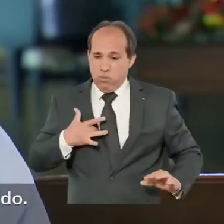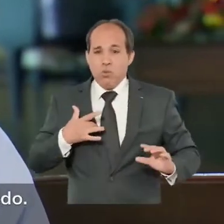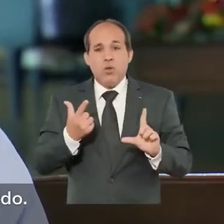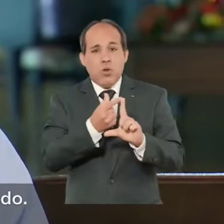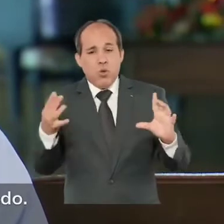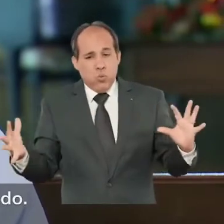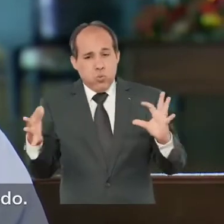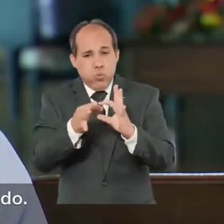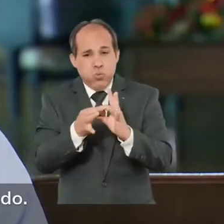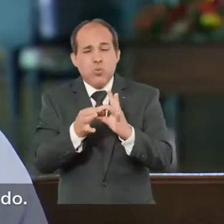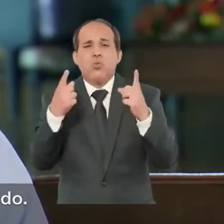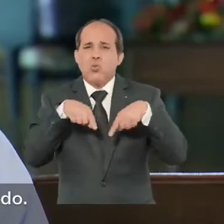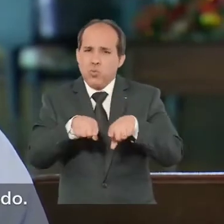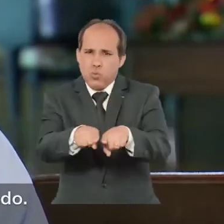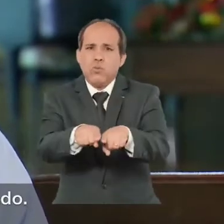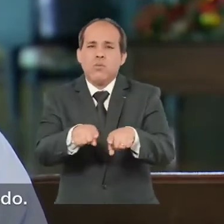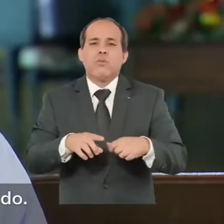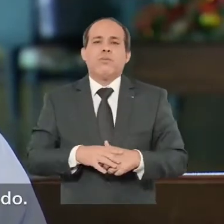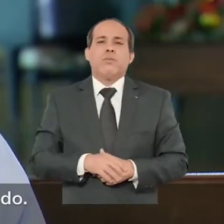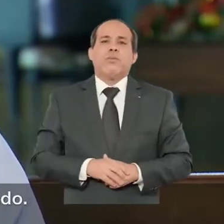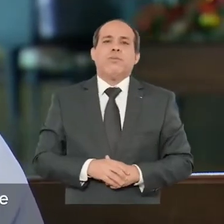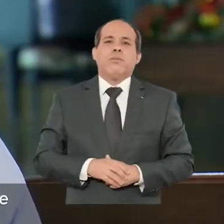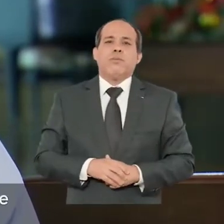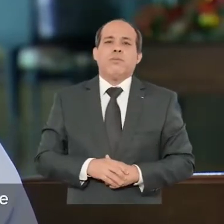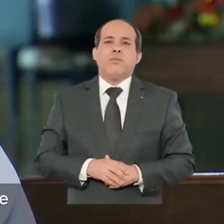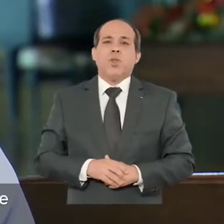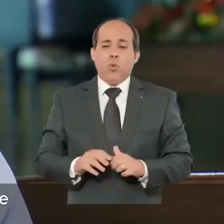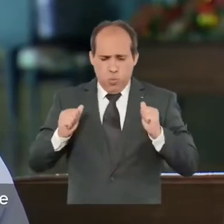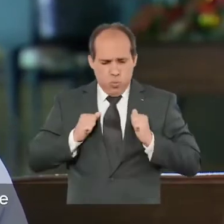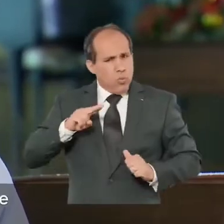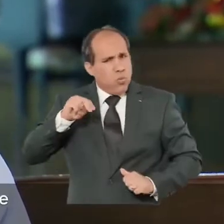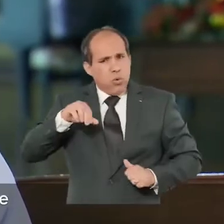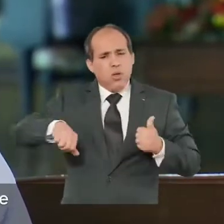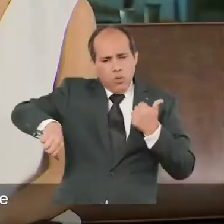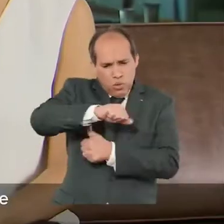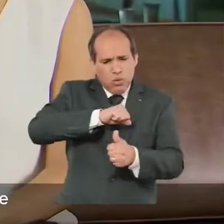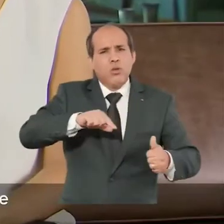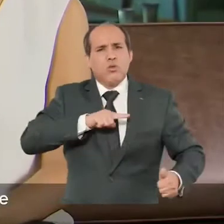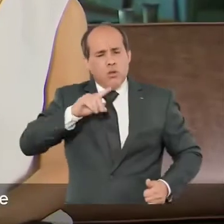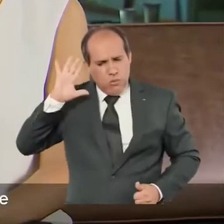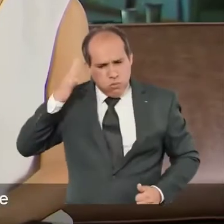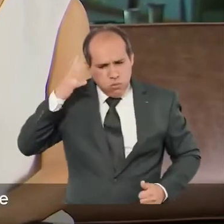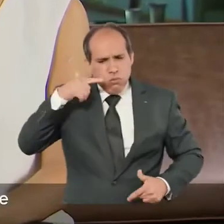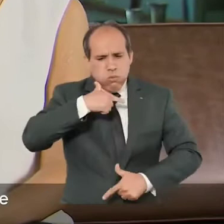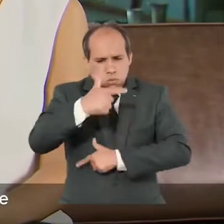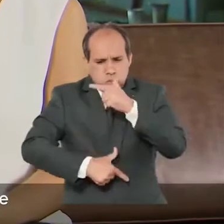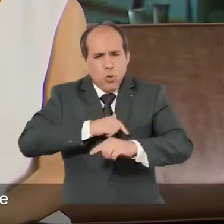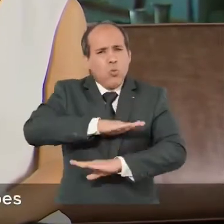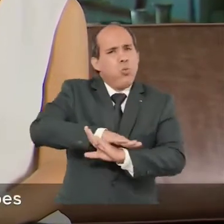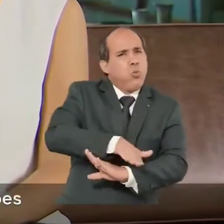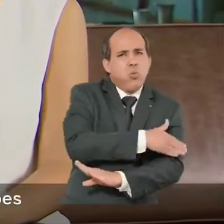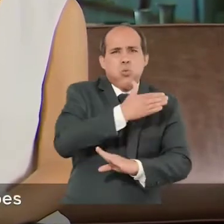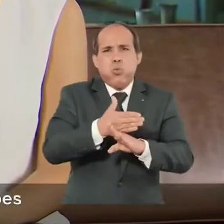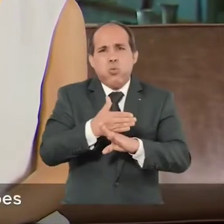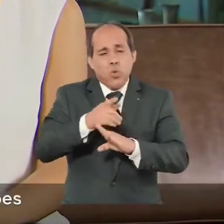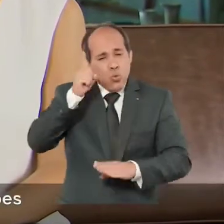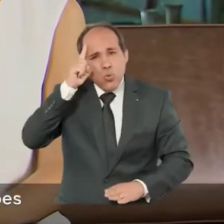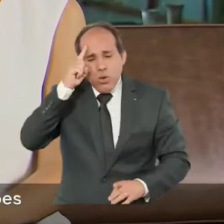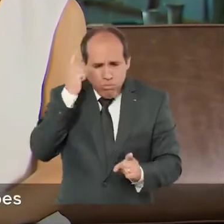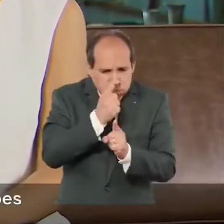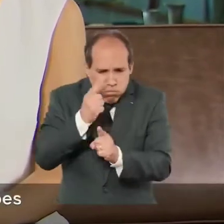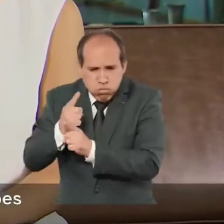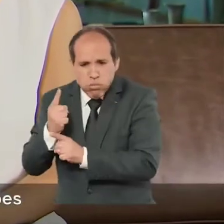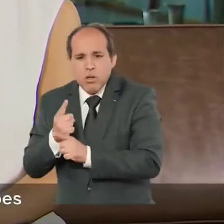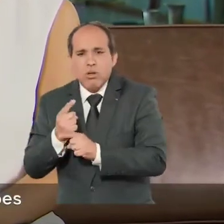economia caminhos outras lado a lata não poupamos esforços trabalhamos dia e noite para encontrar